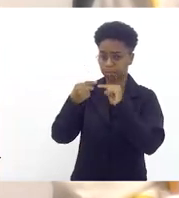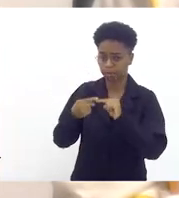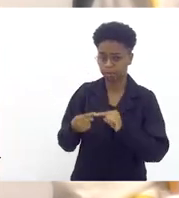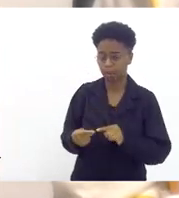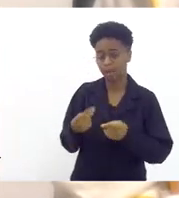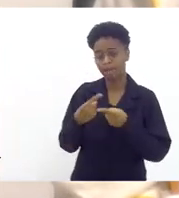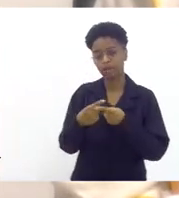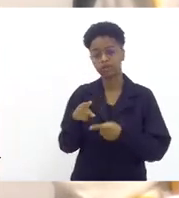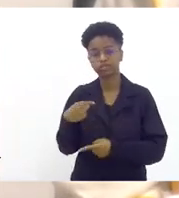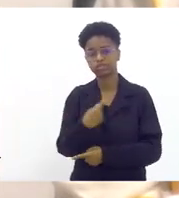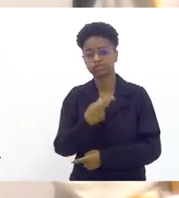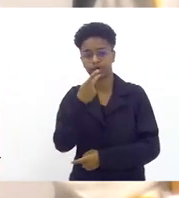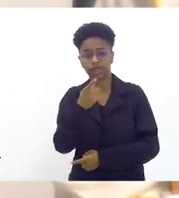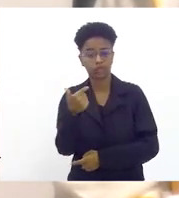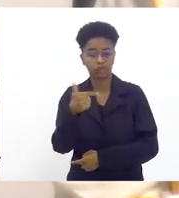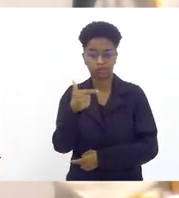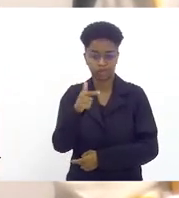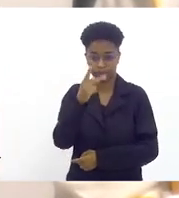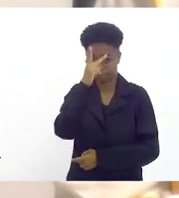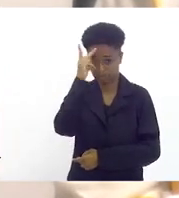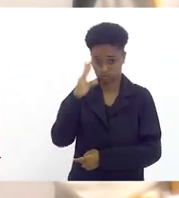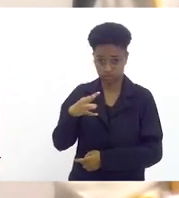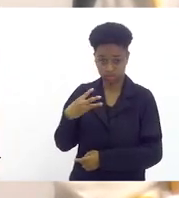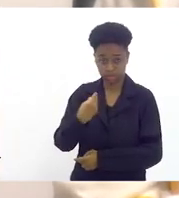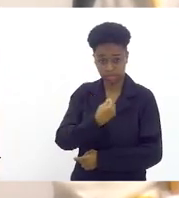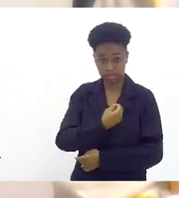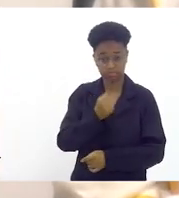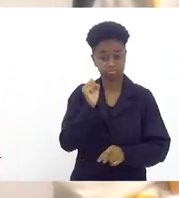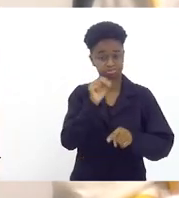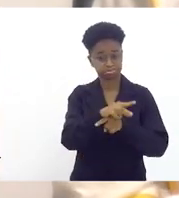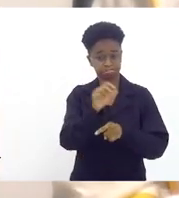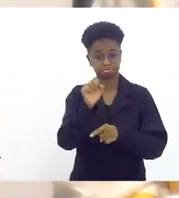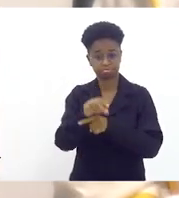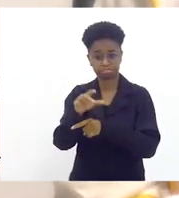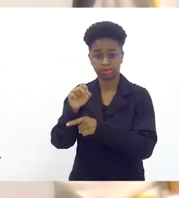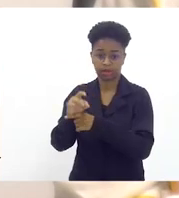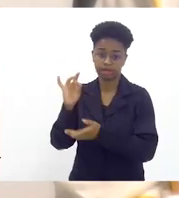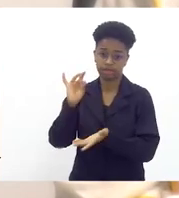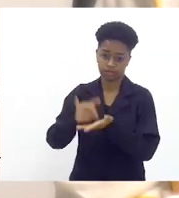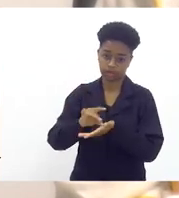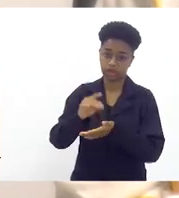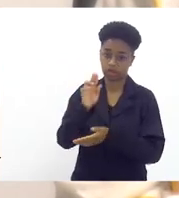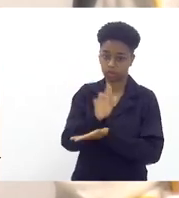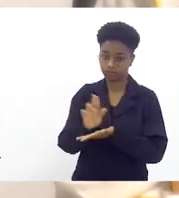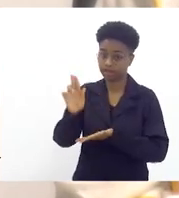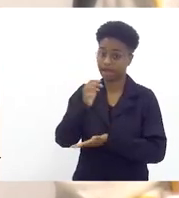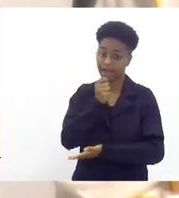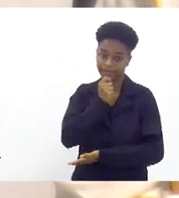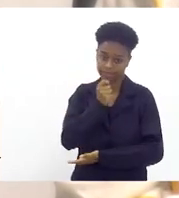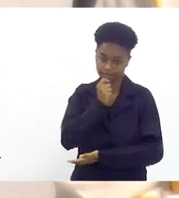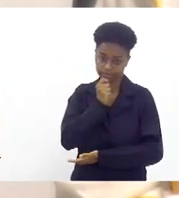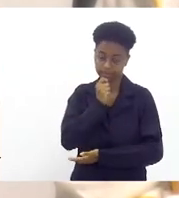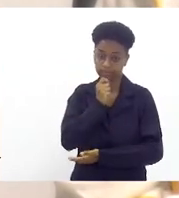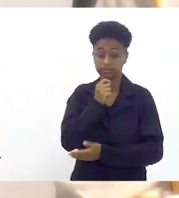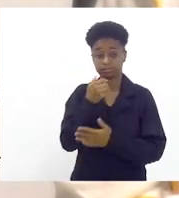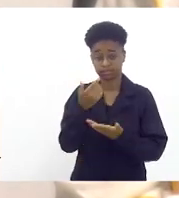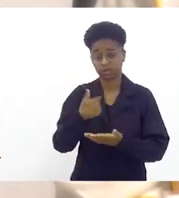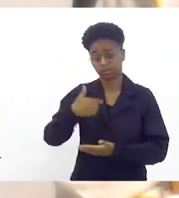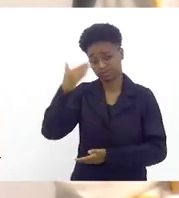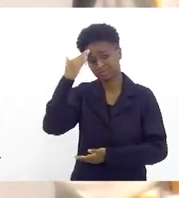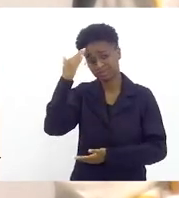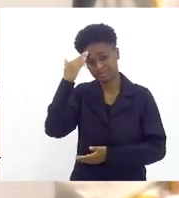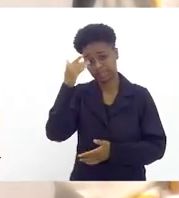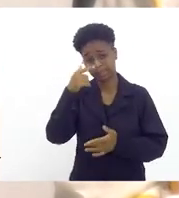não existem pessoas trans ocupando verdadeiramente as universidades ainda, né? Ciente dessa